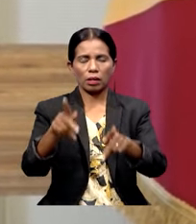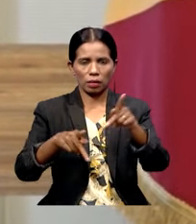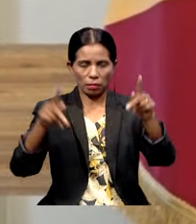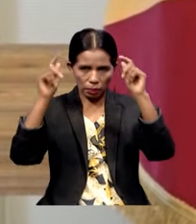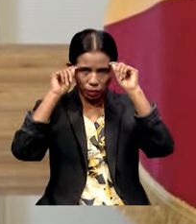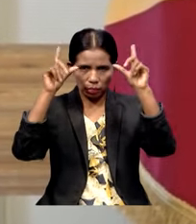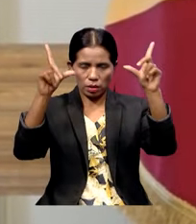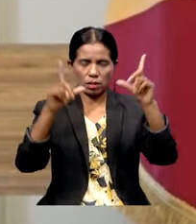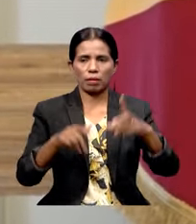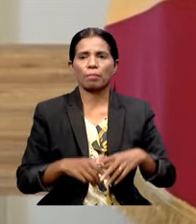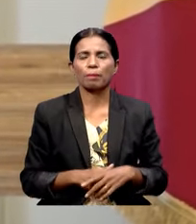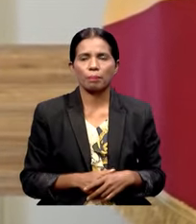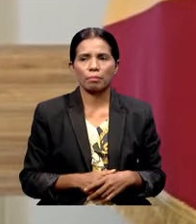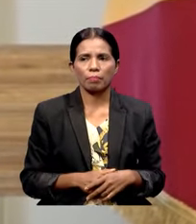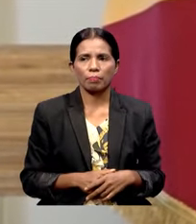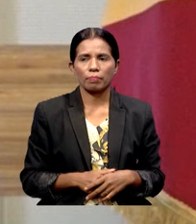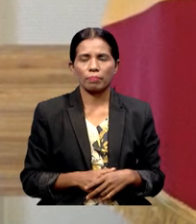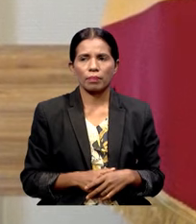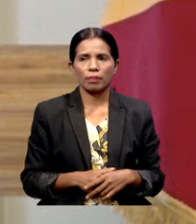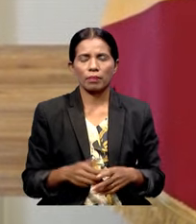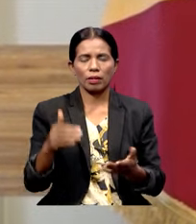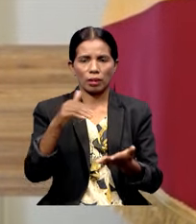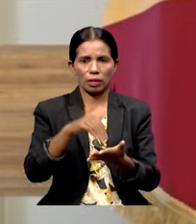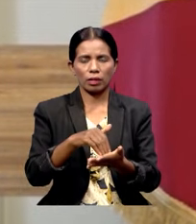Timor-Leste. Em outra ocasião, mais